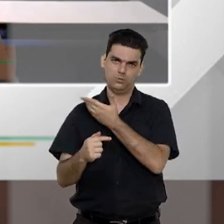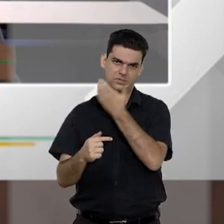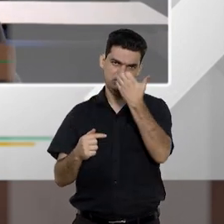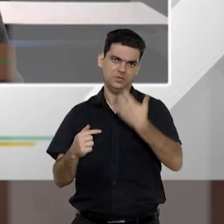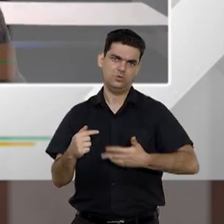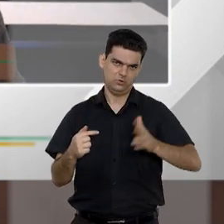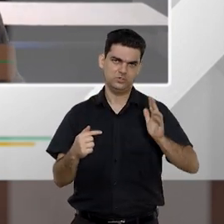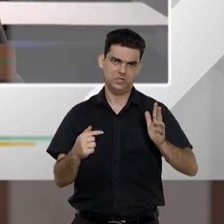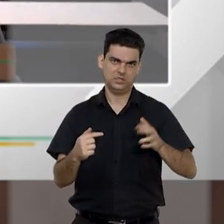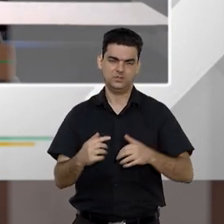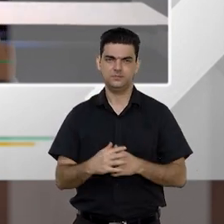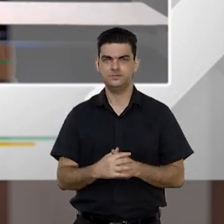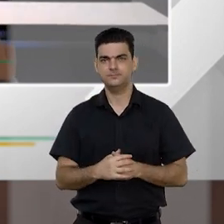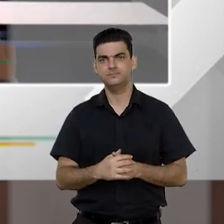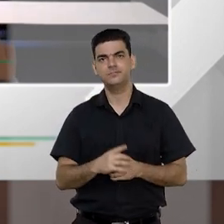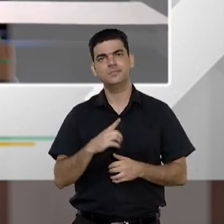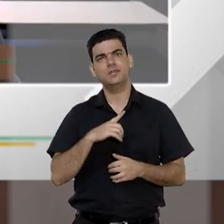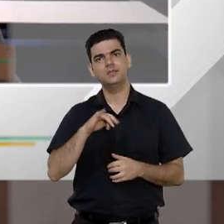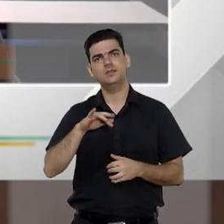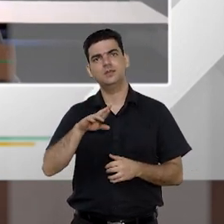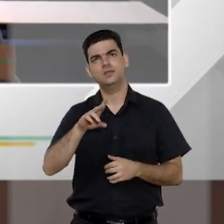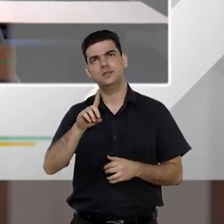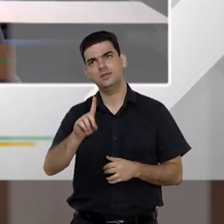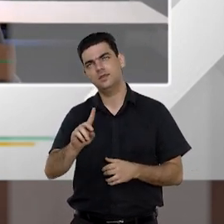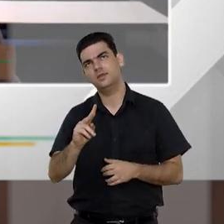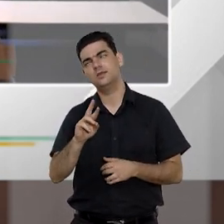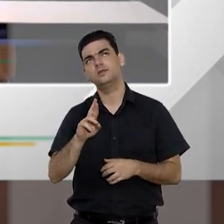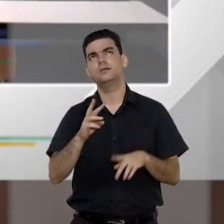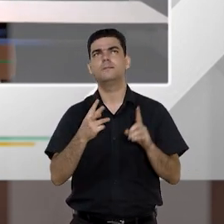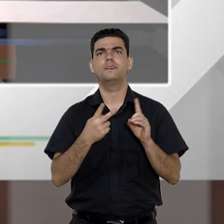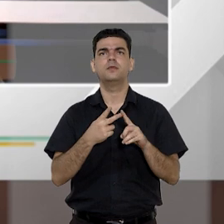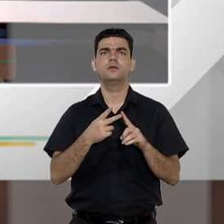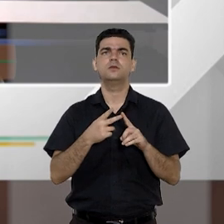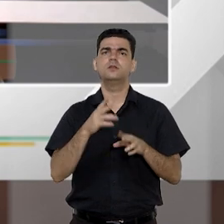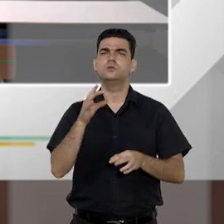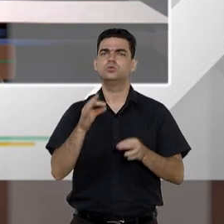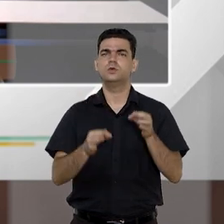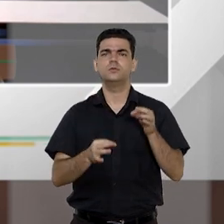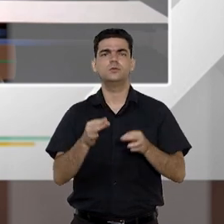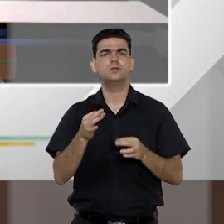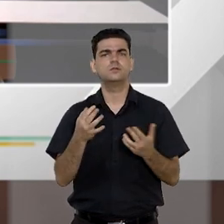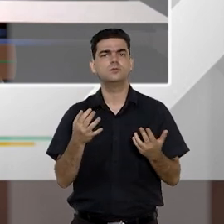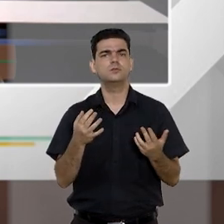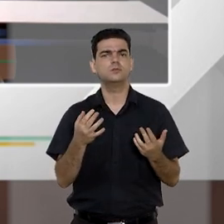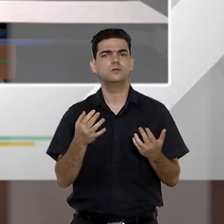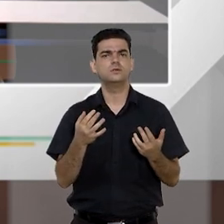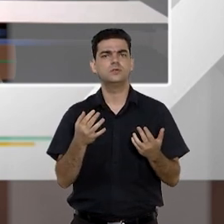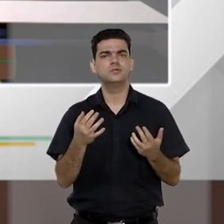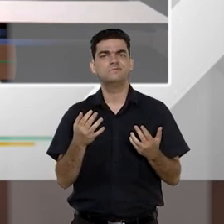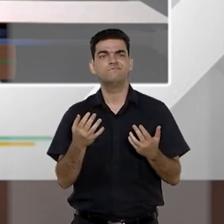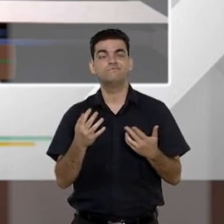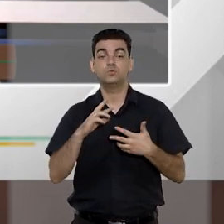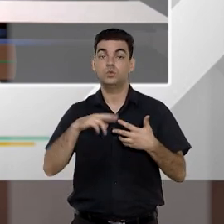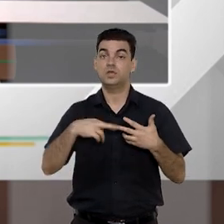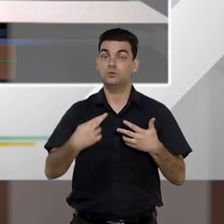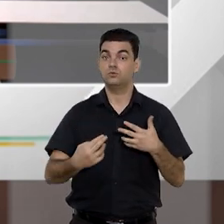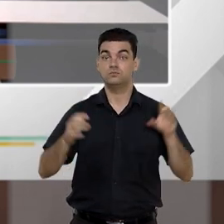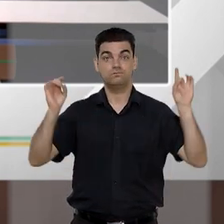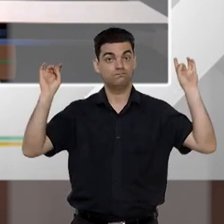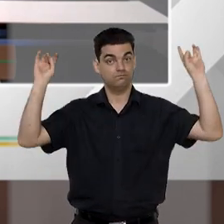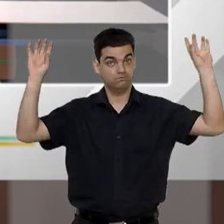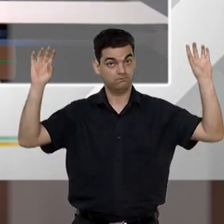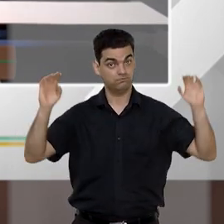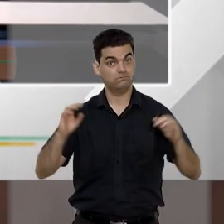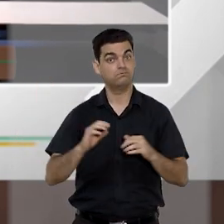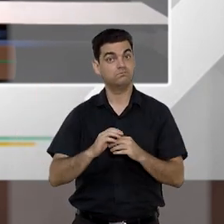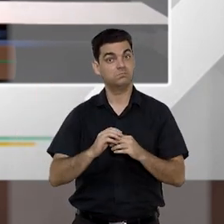927, como o doutor Rodolfo mencionou anteriormente. Nós temos o IRDR, nós temos o julgamento